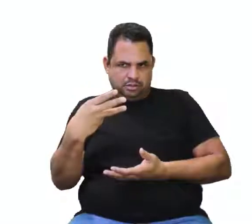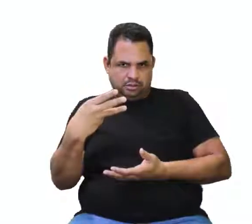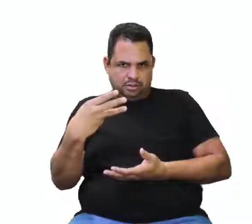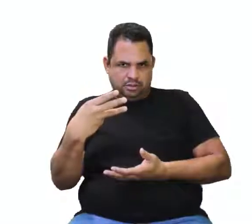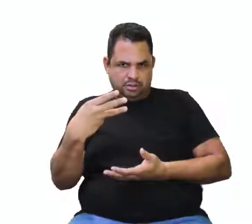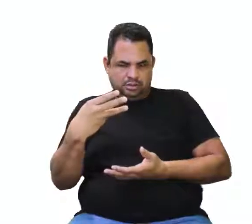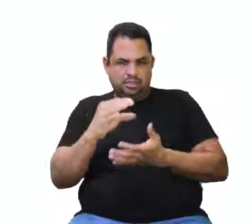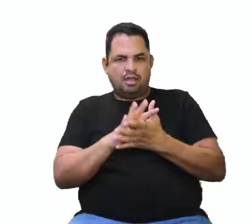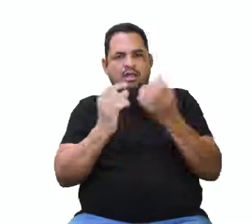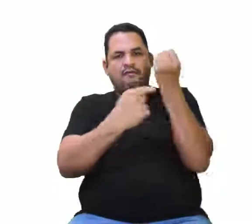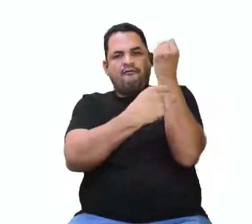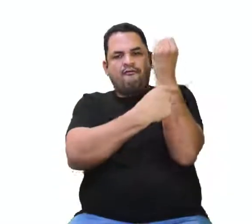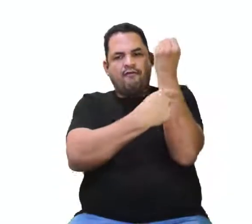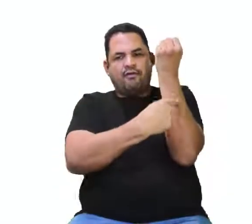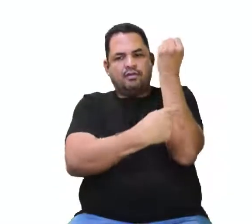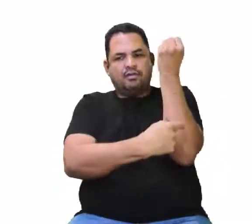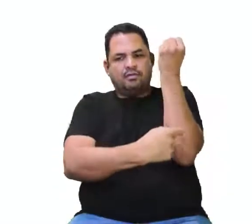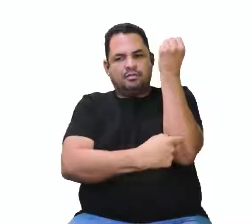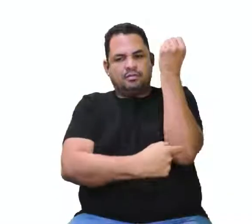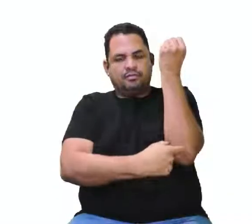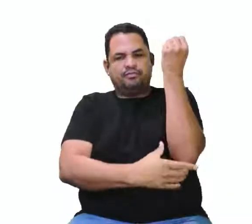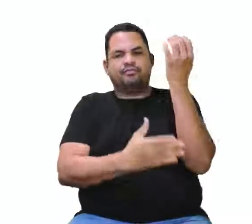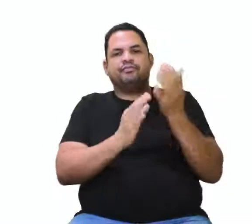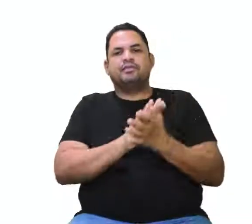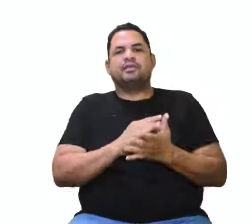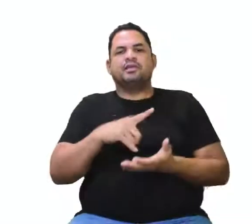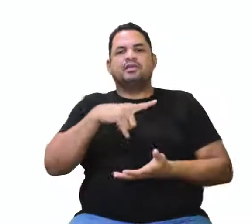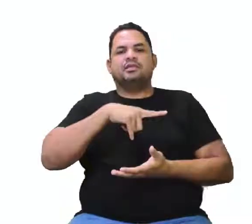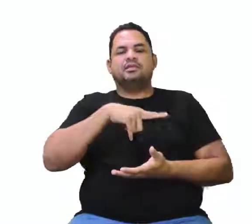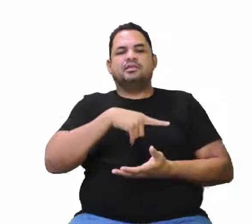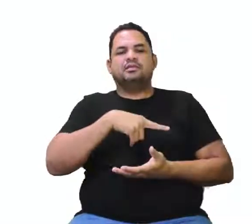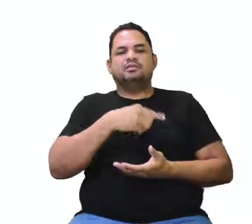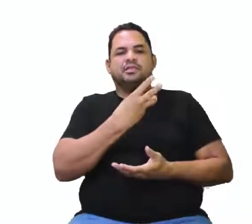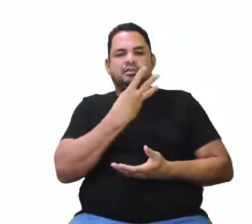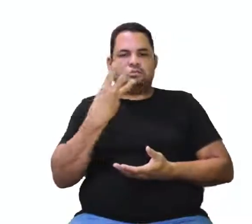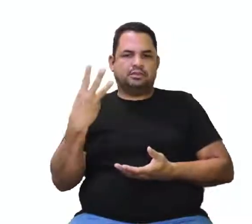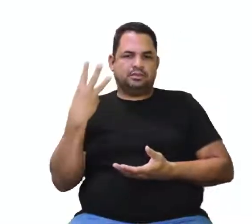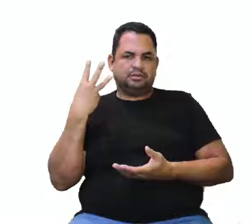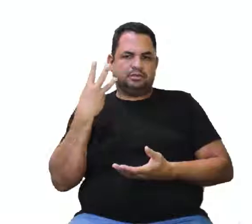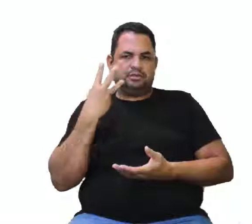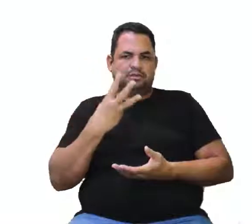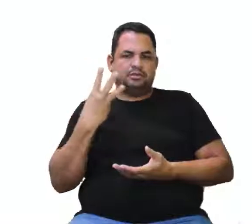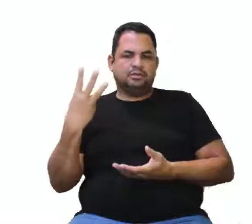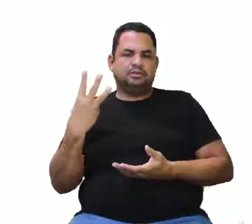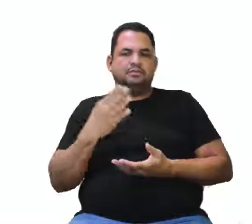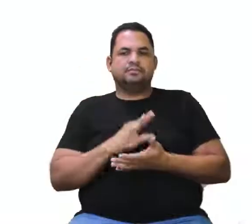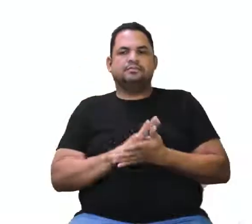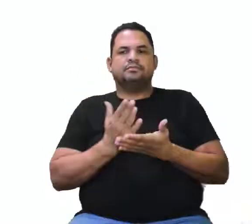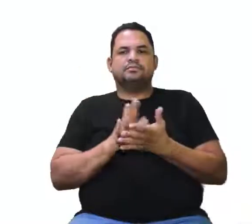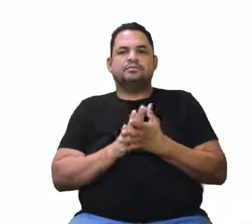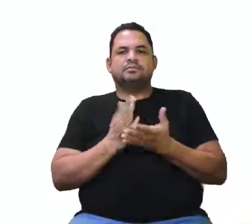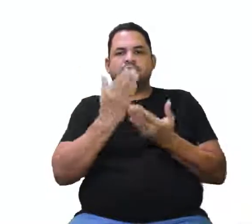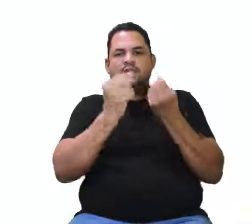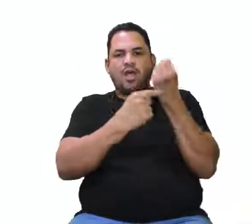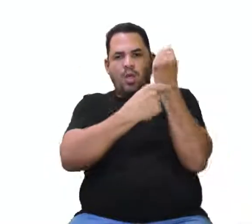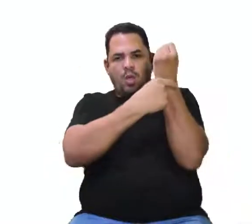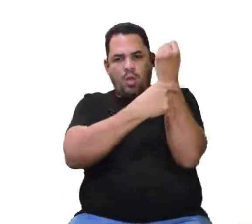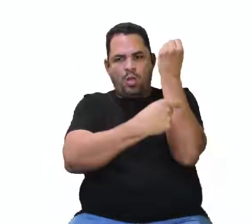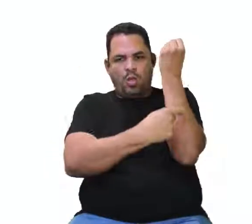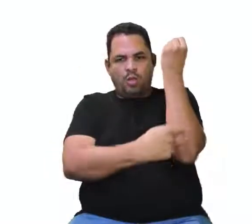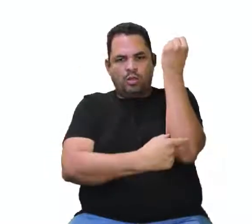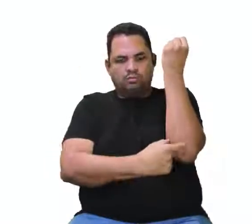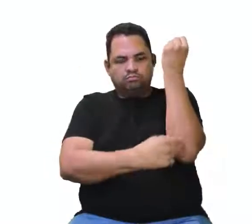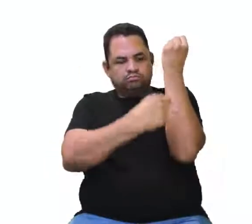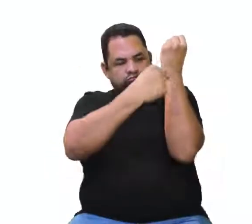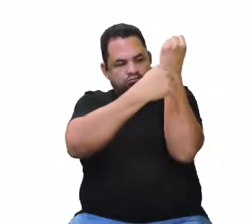nós temos aí, na região ali do nosso tronco, né, 33 vértebras que vão estar situadas